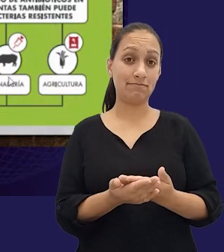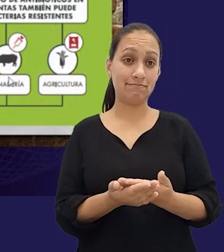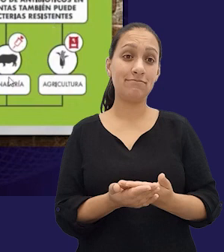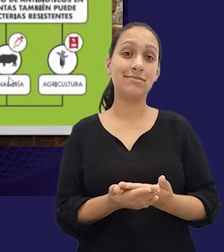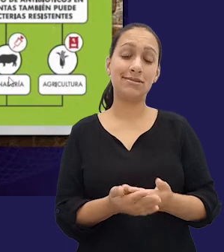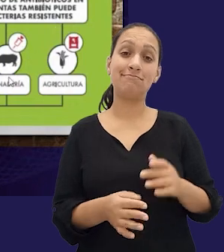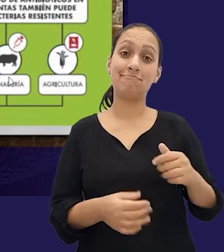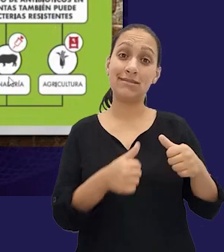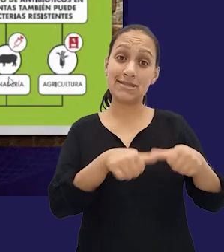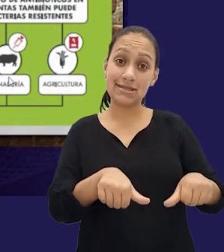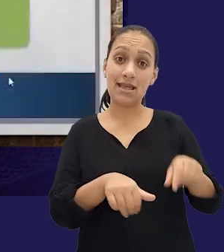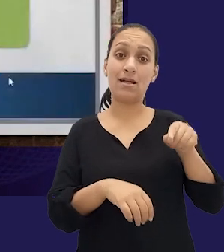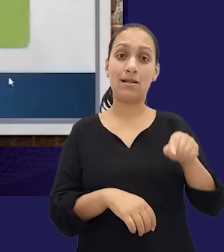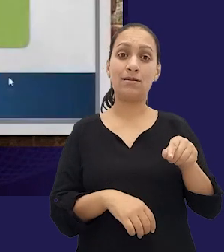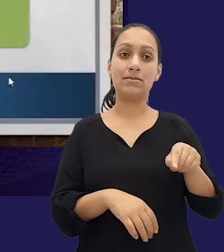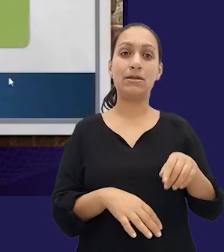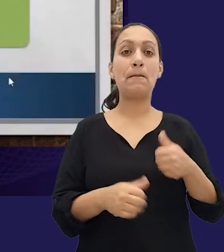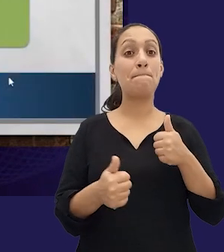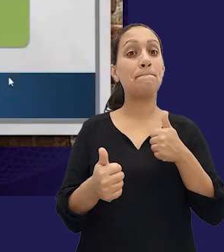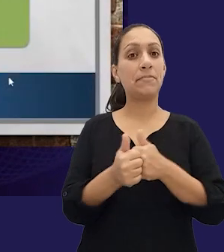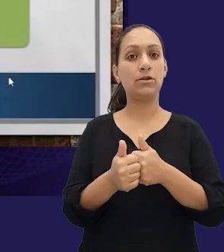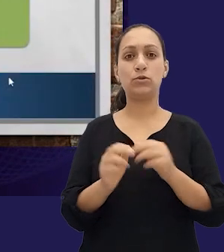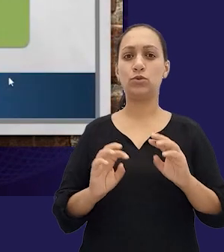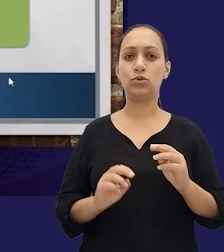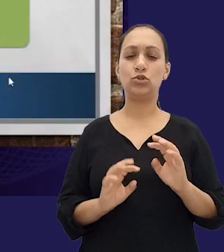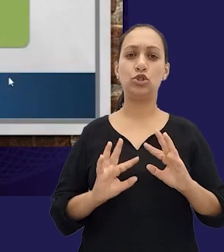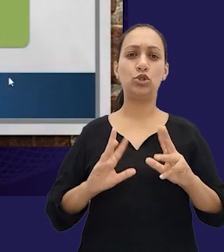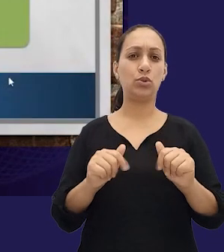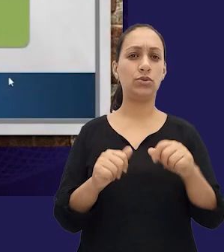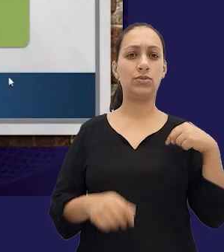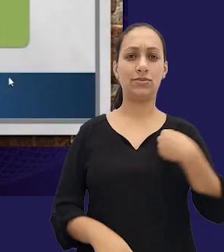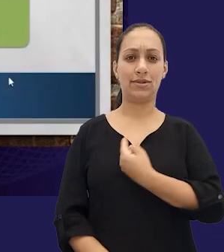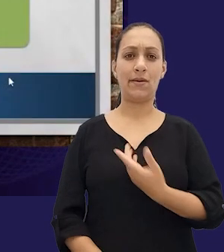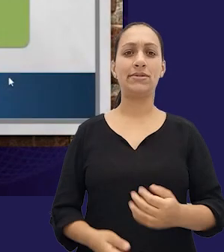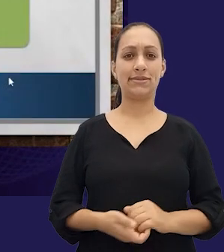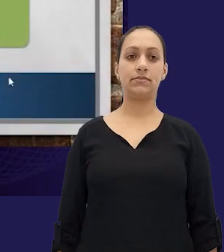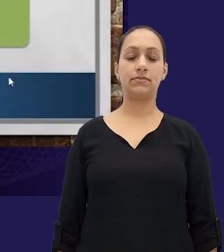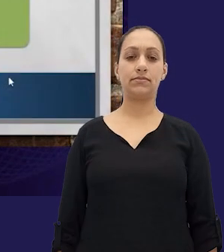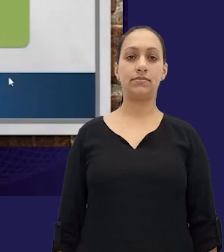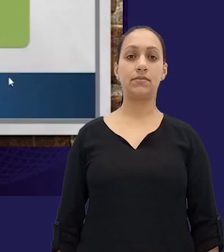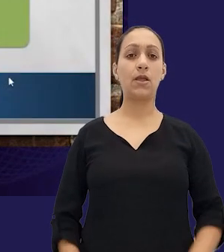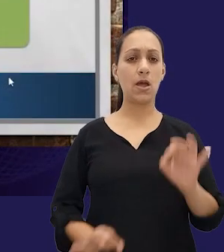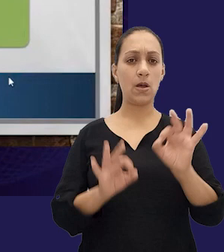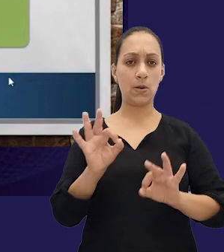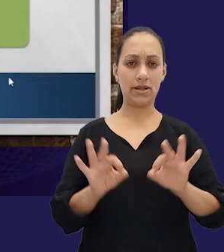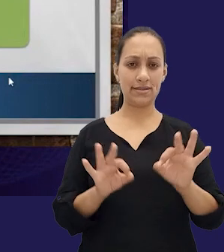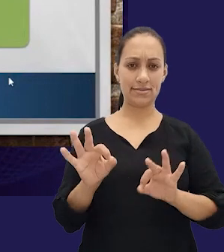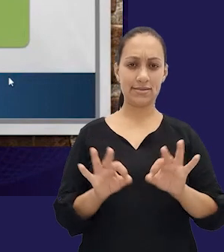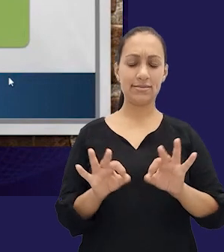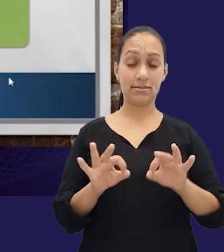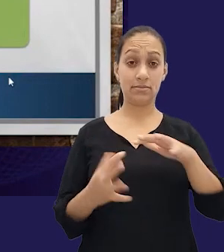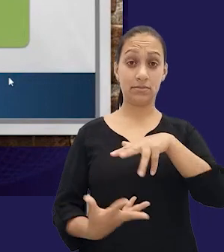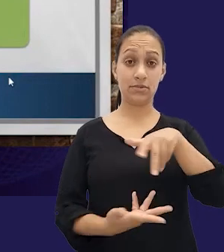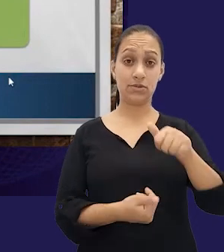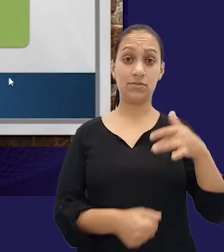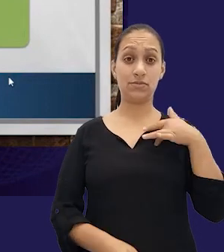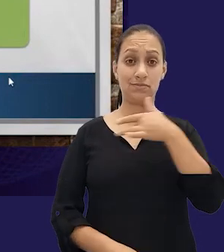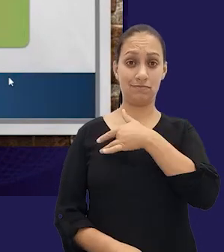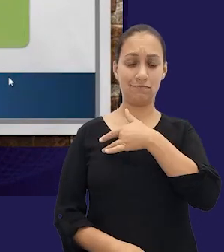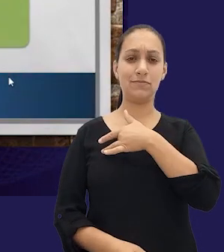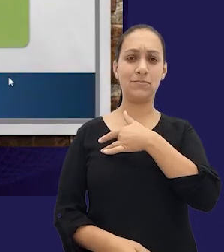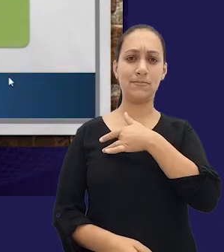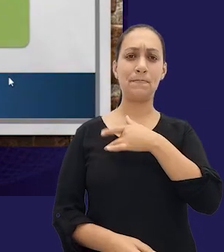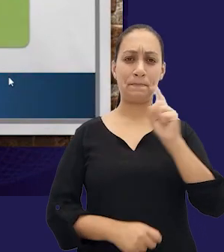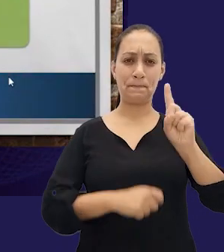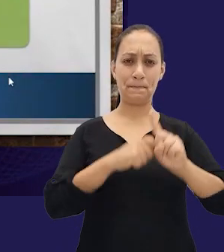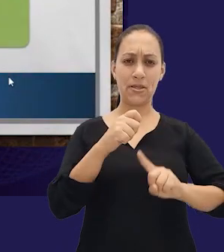e está perto de todos nós. A Organização Mundial da Saúde, gente, na metade do mês de abril